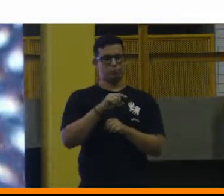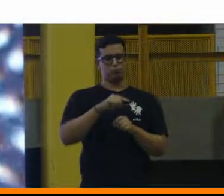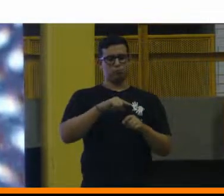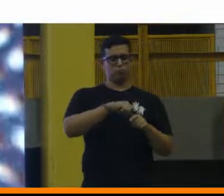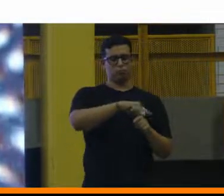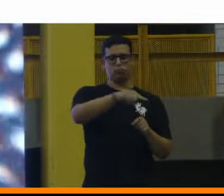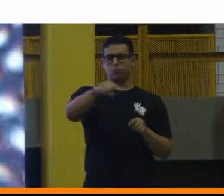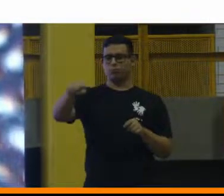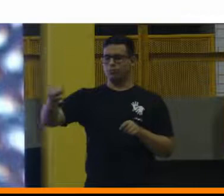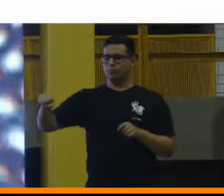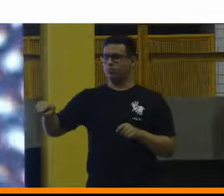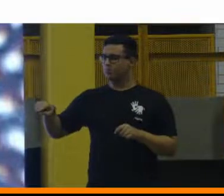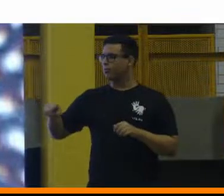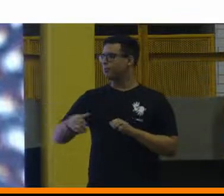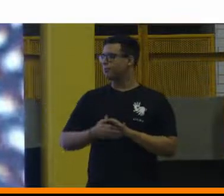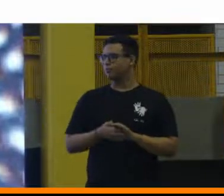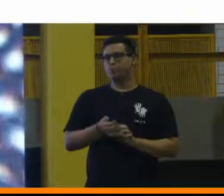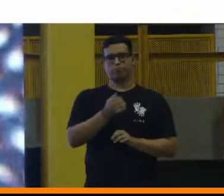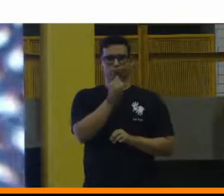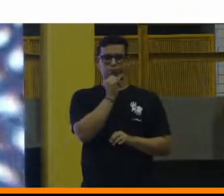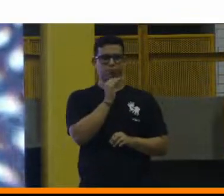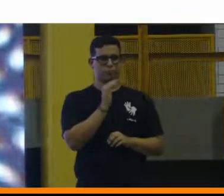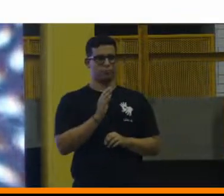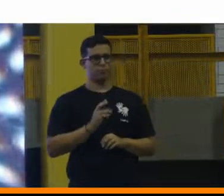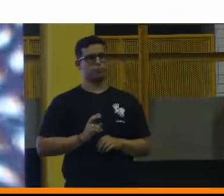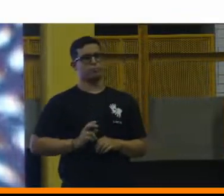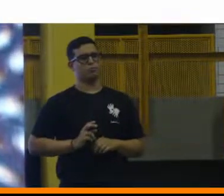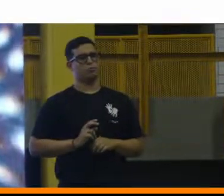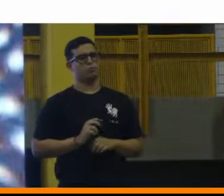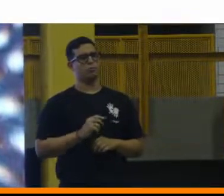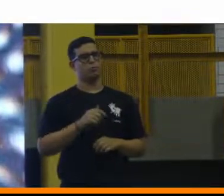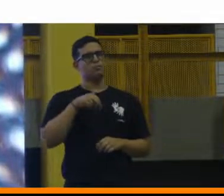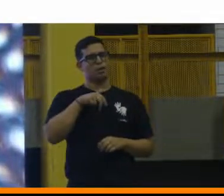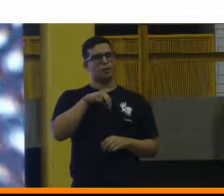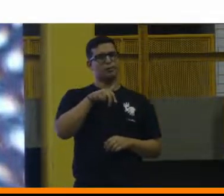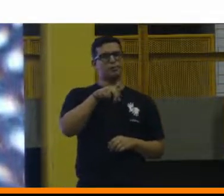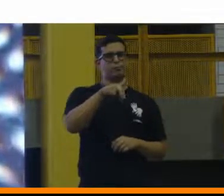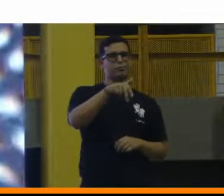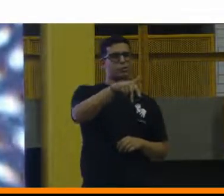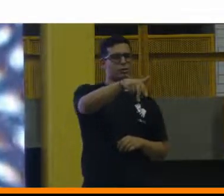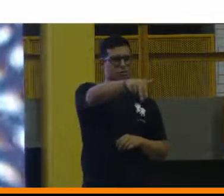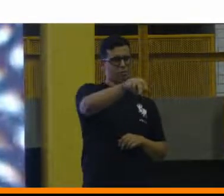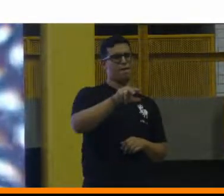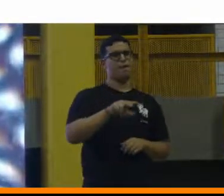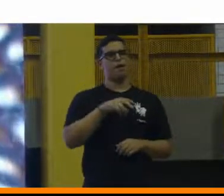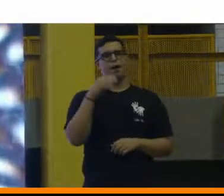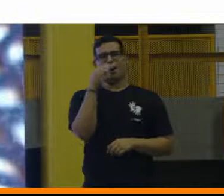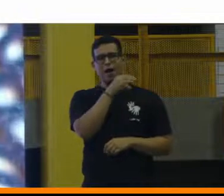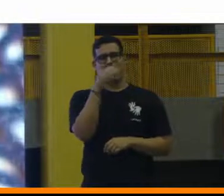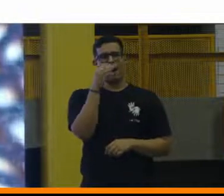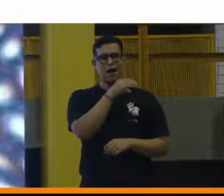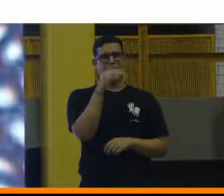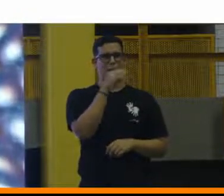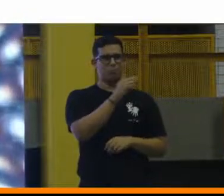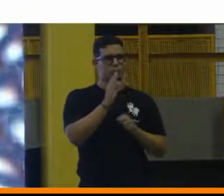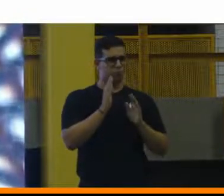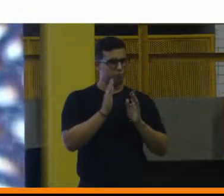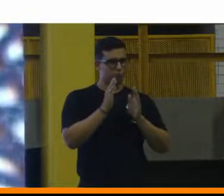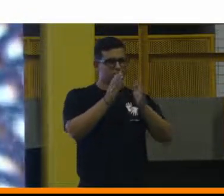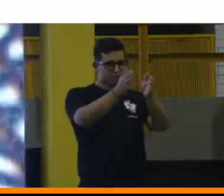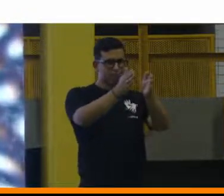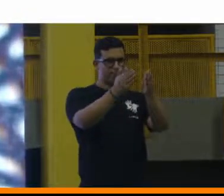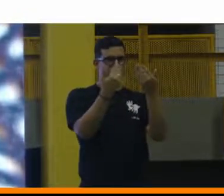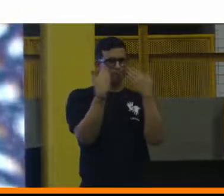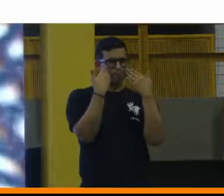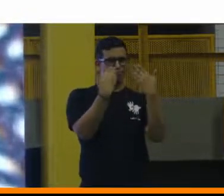Seguinte, você está vindo aqui, ó. Sua velocidade está numa direção e num sentido.